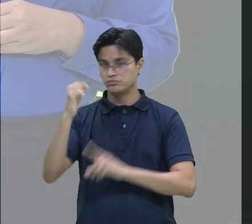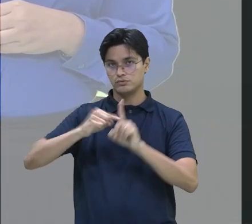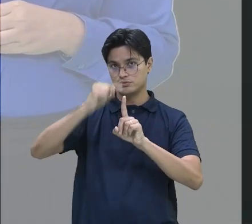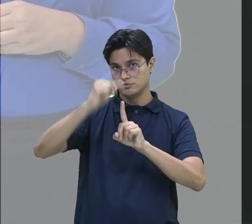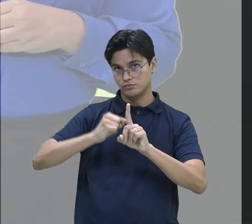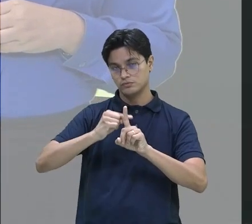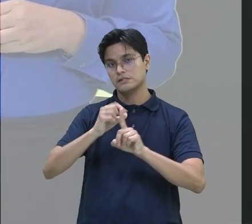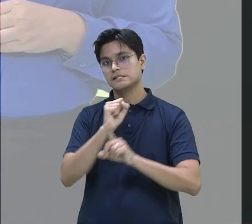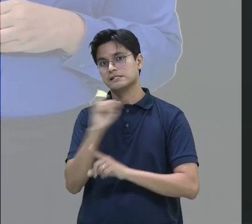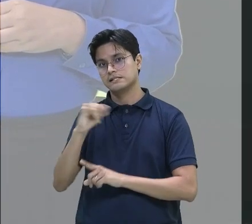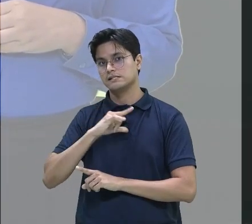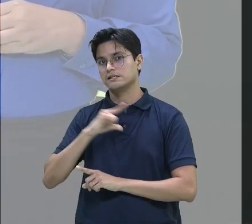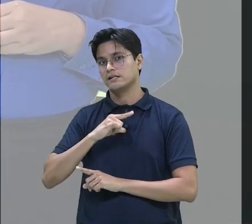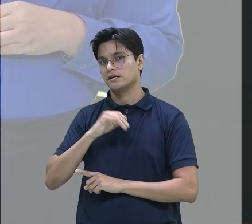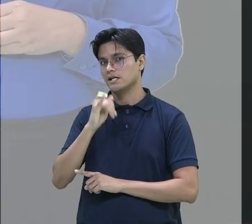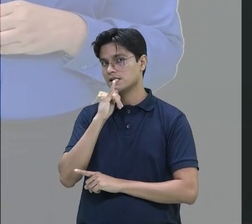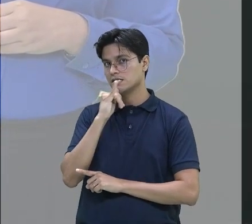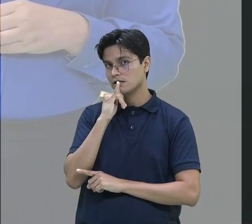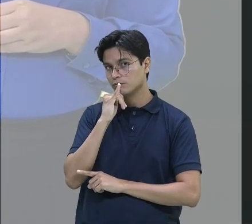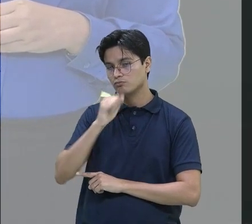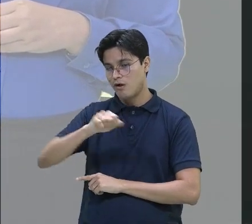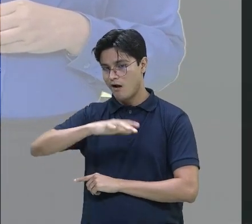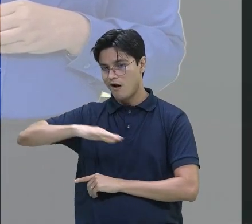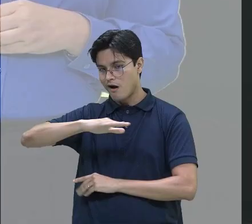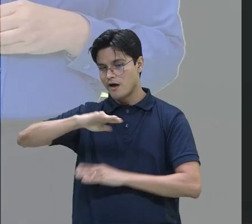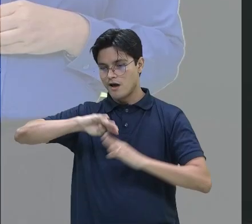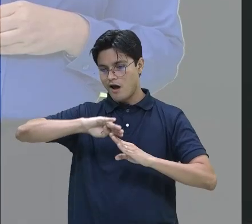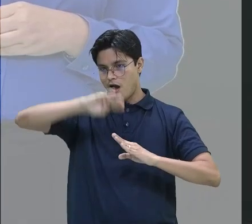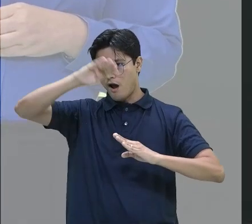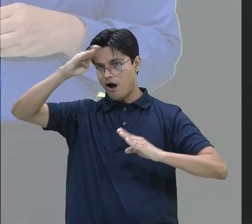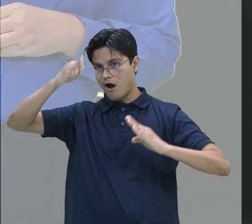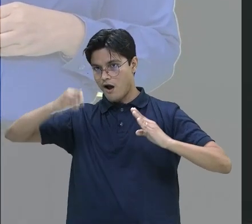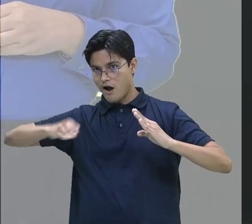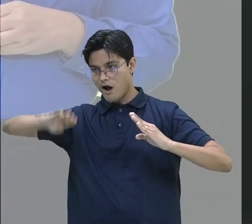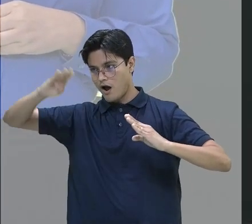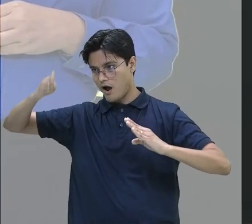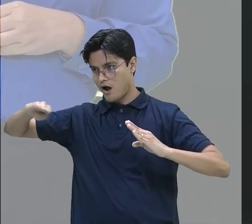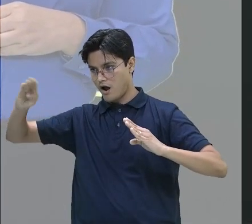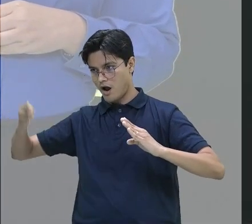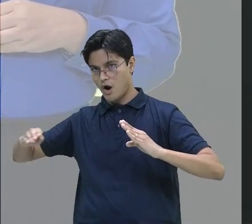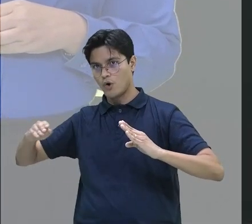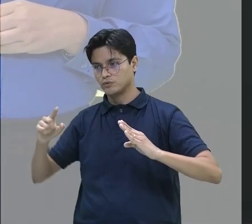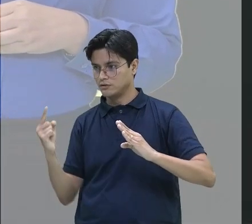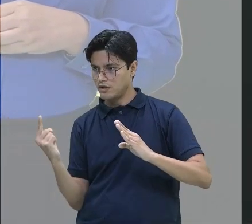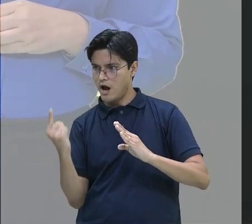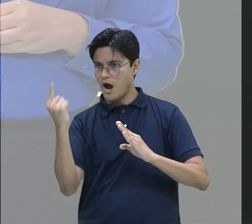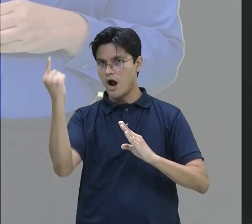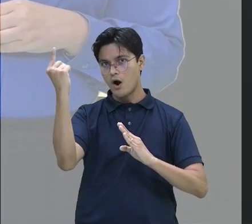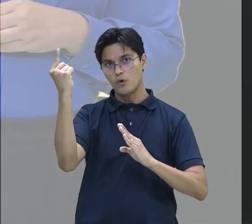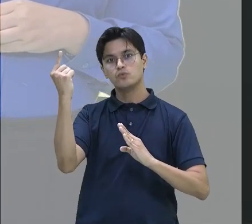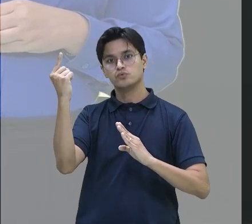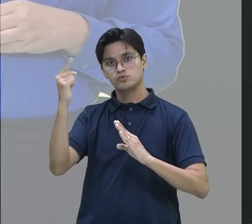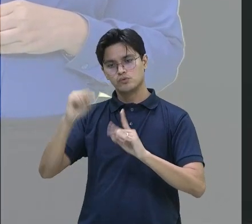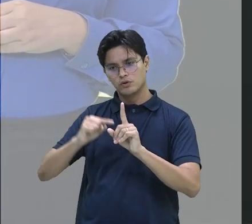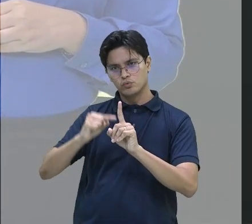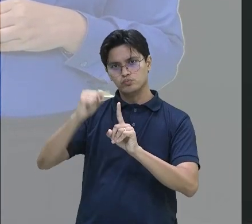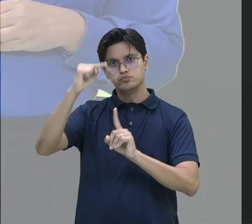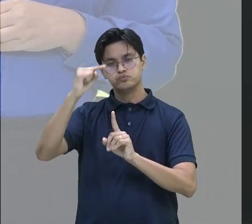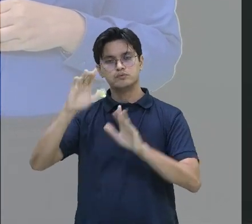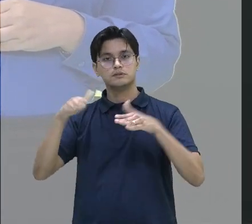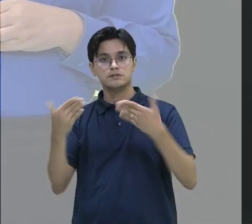a altitude, aqui demonstrado como as regiões de montanha, o que nós vamos ter? Uma